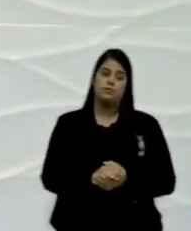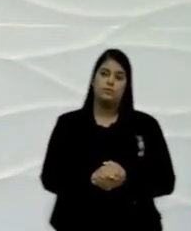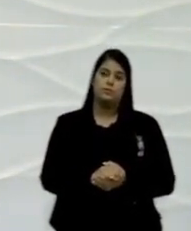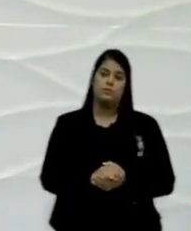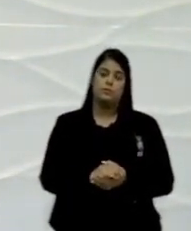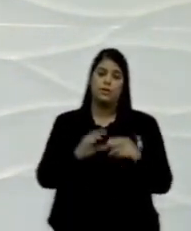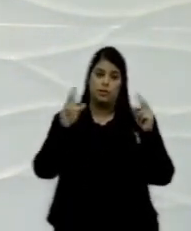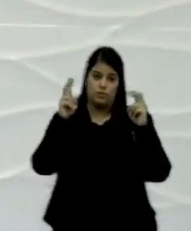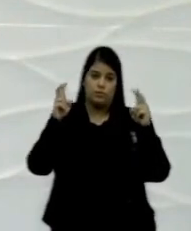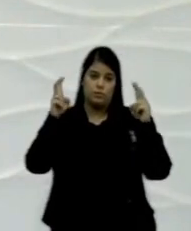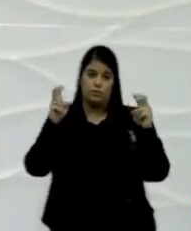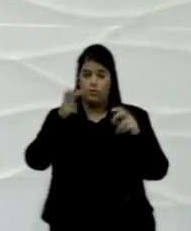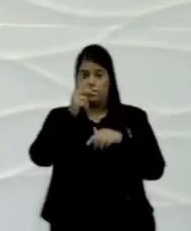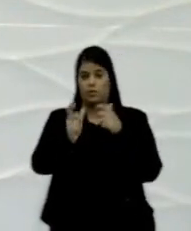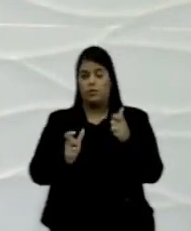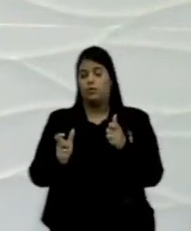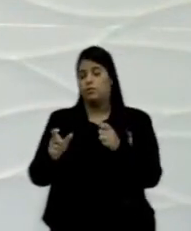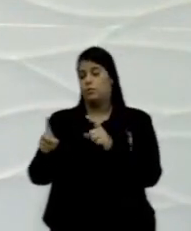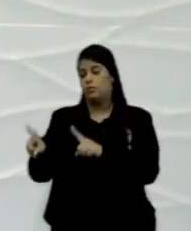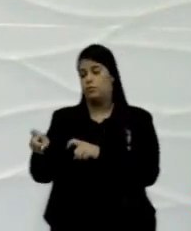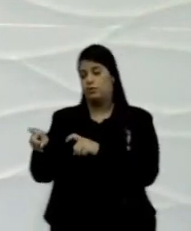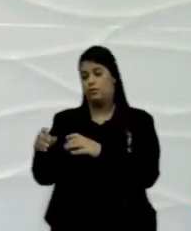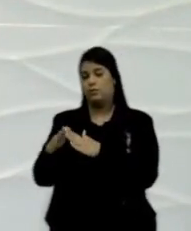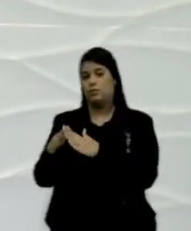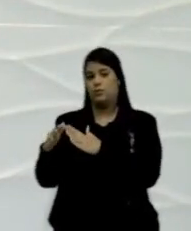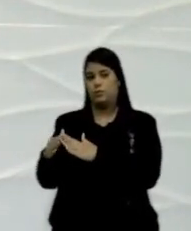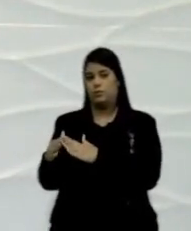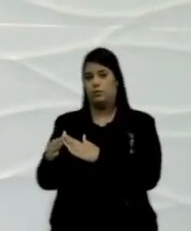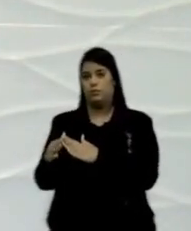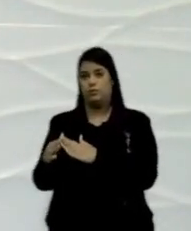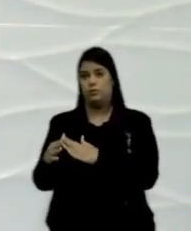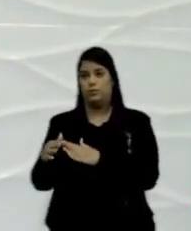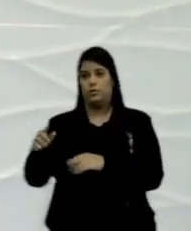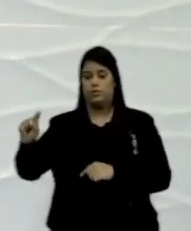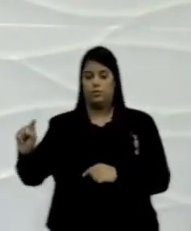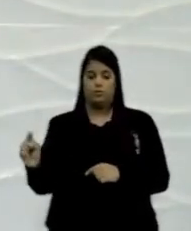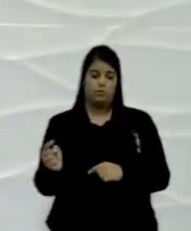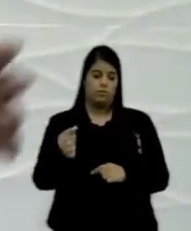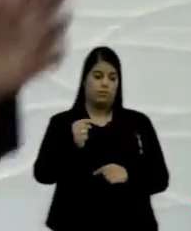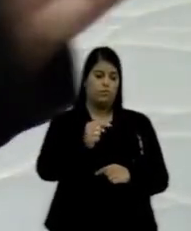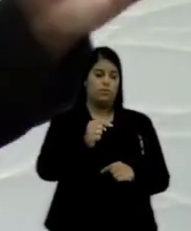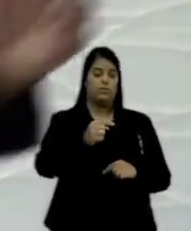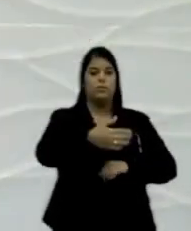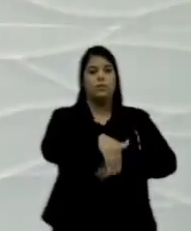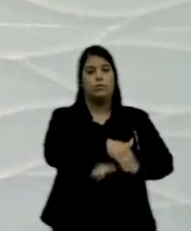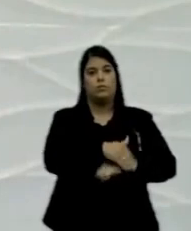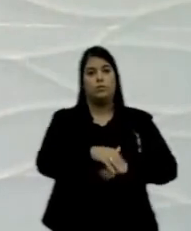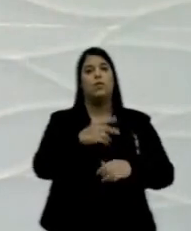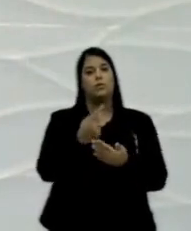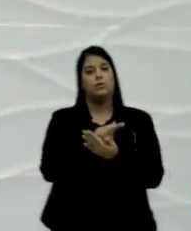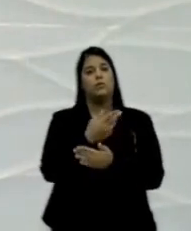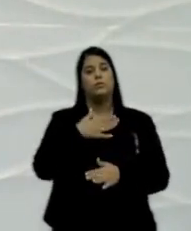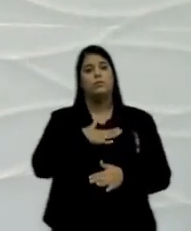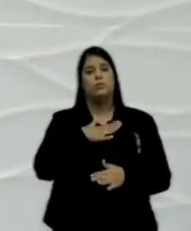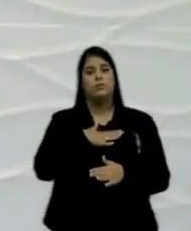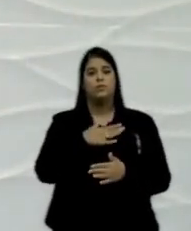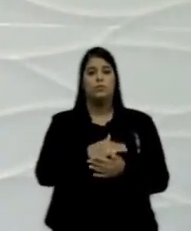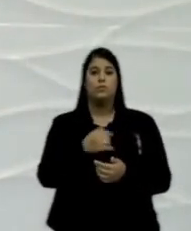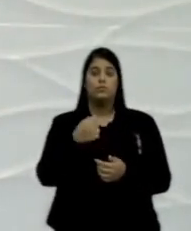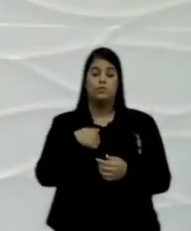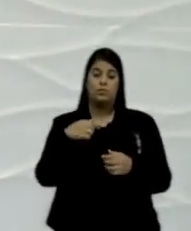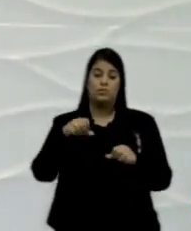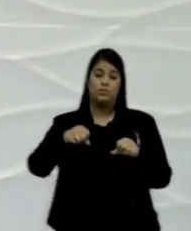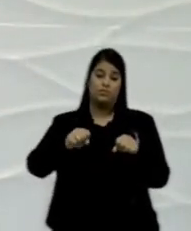relacionada ao homem do campo, para vir para a rua, já aconteceu comigo quando eu tinha uma